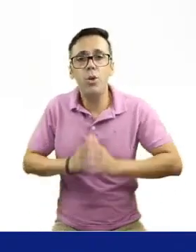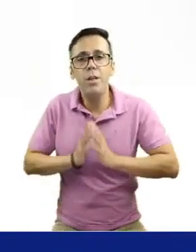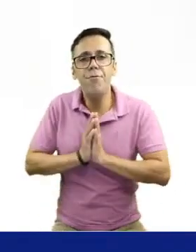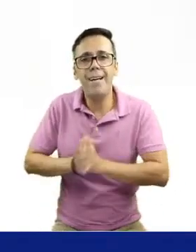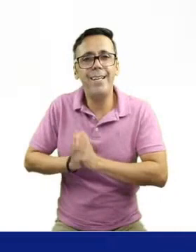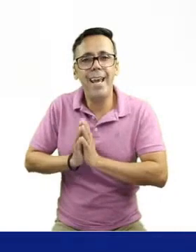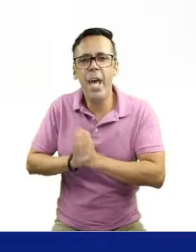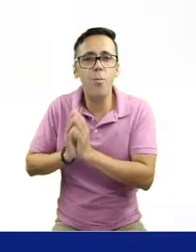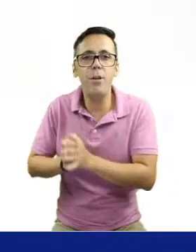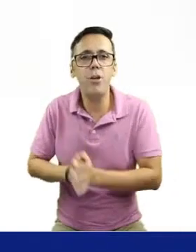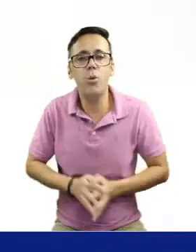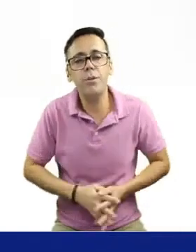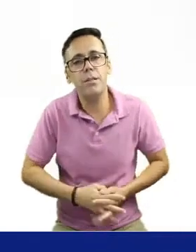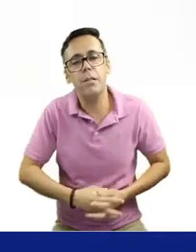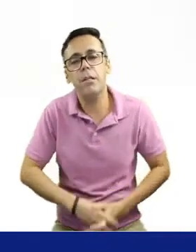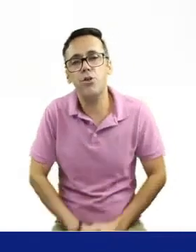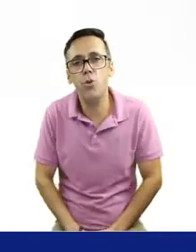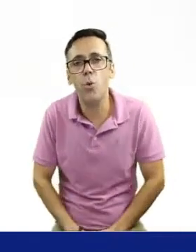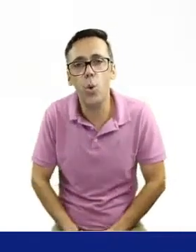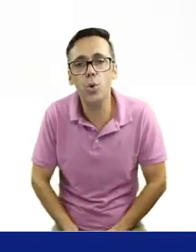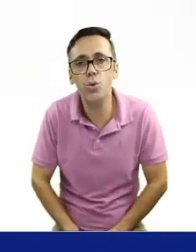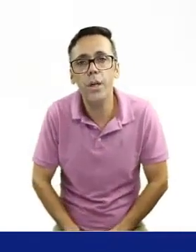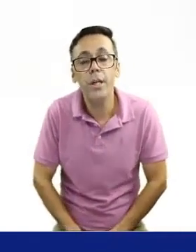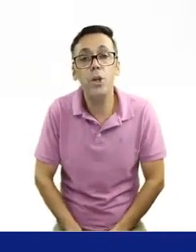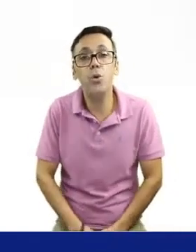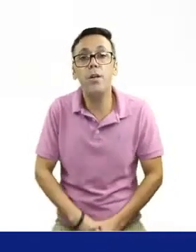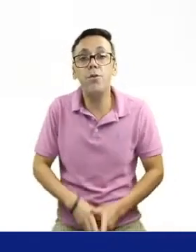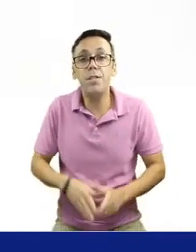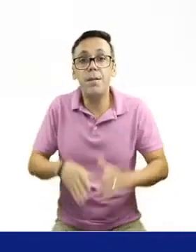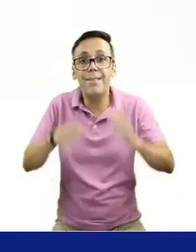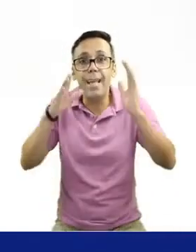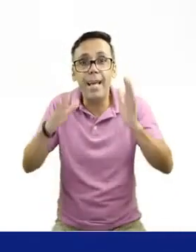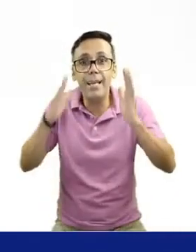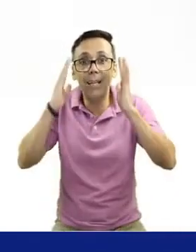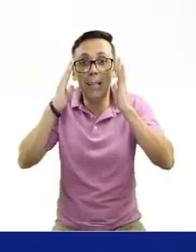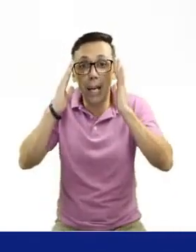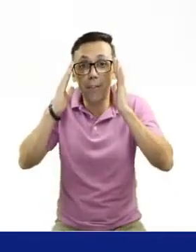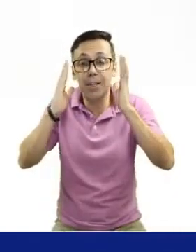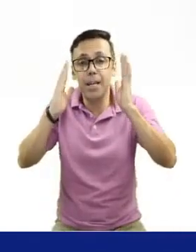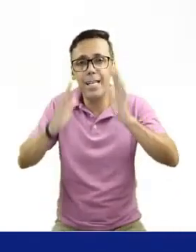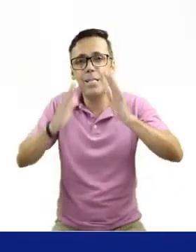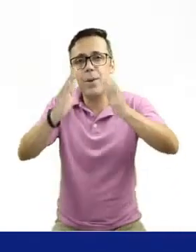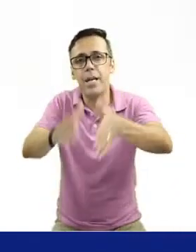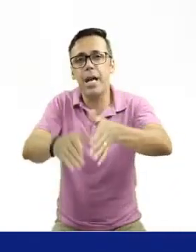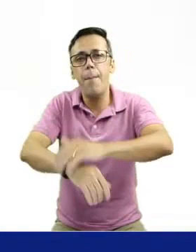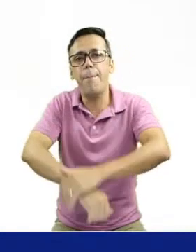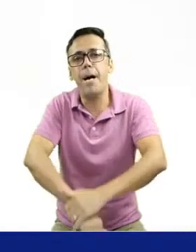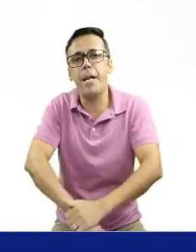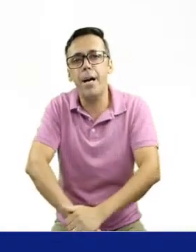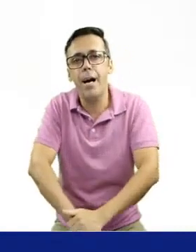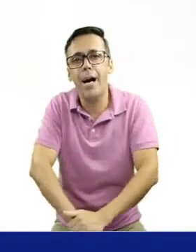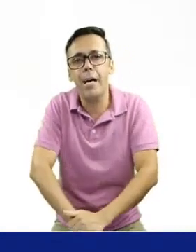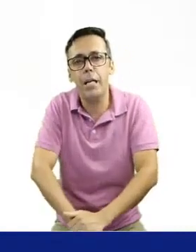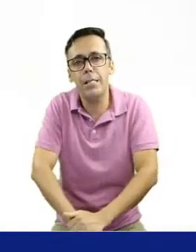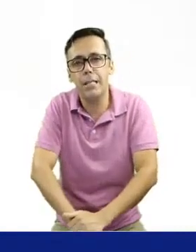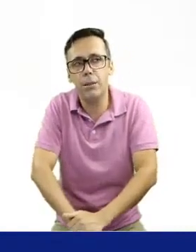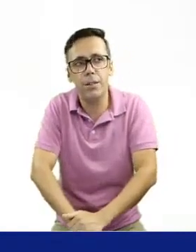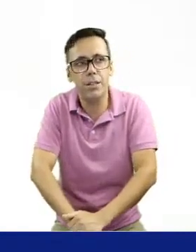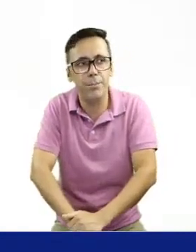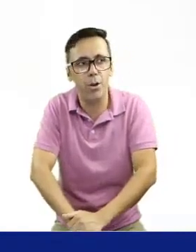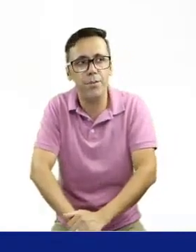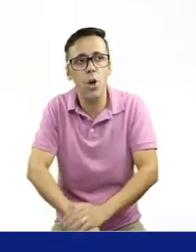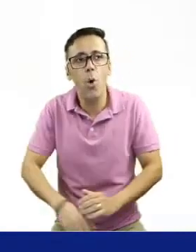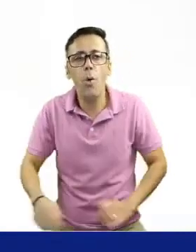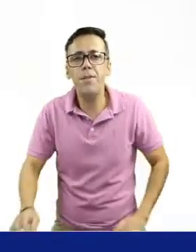quadro do que vai realmente Acontecer Neste concurso e do que você tem e deve esperar para a